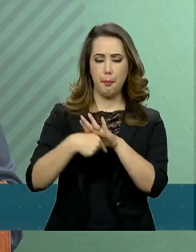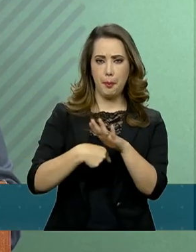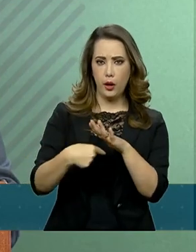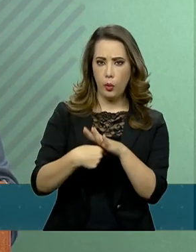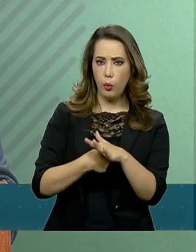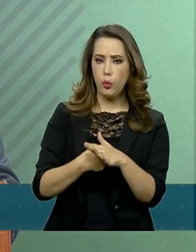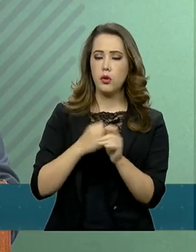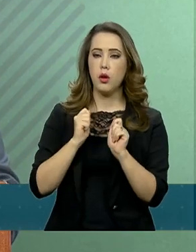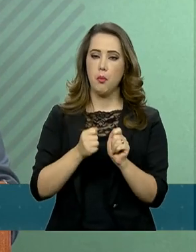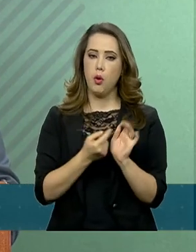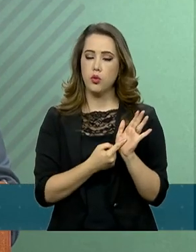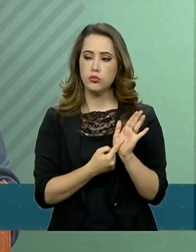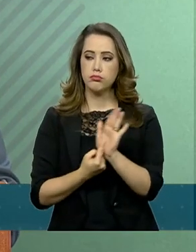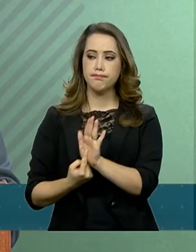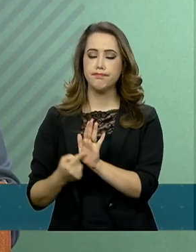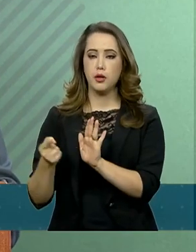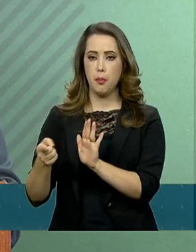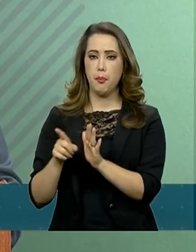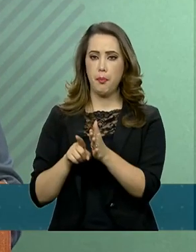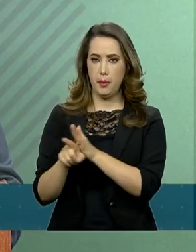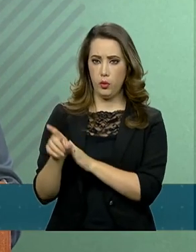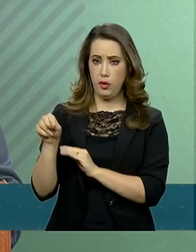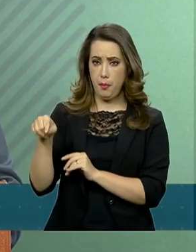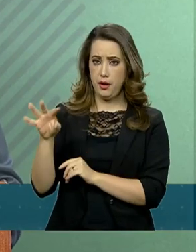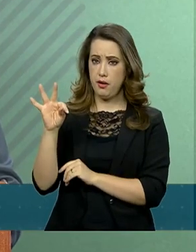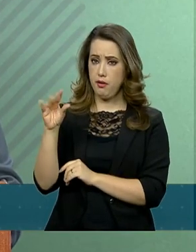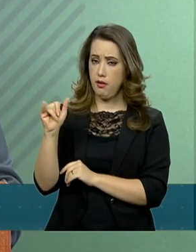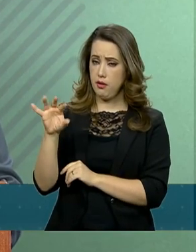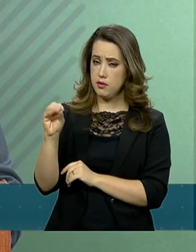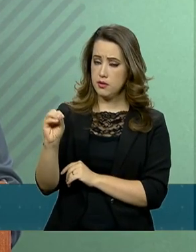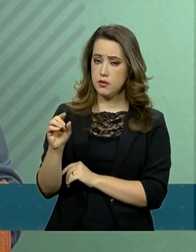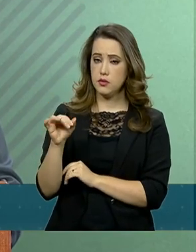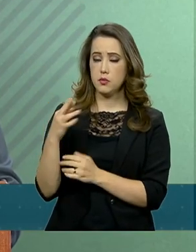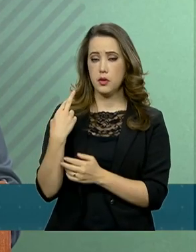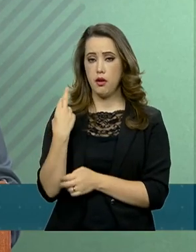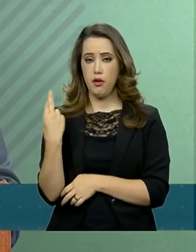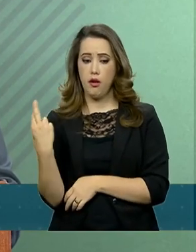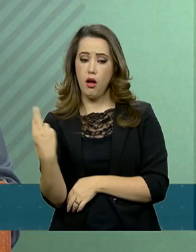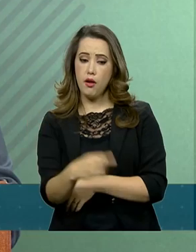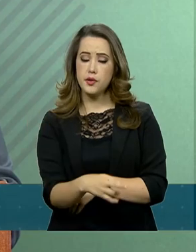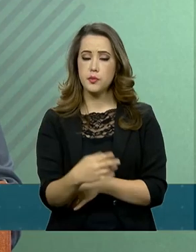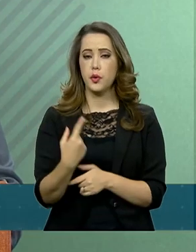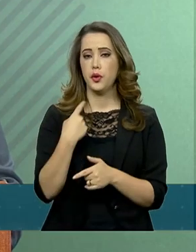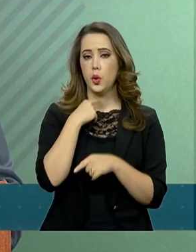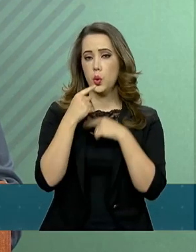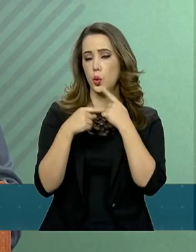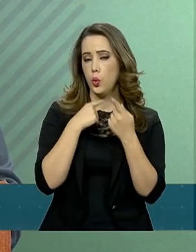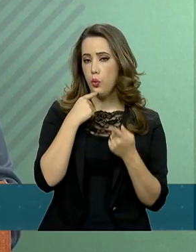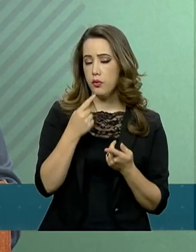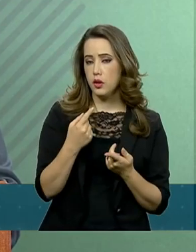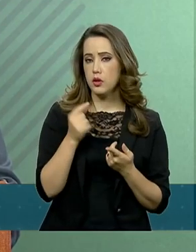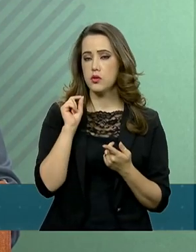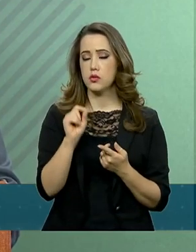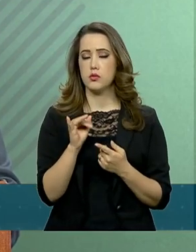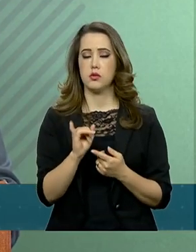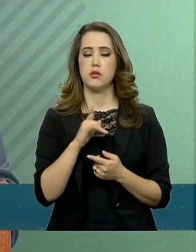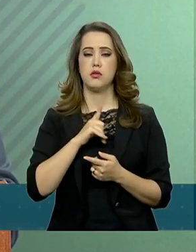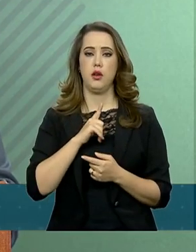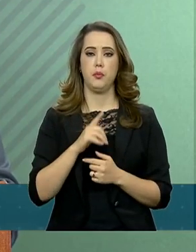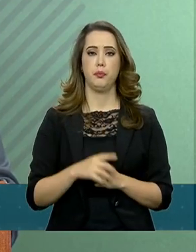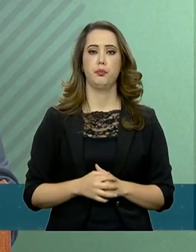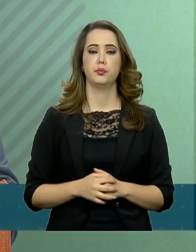dirigidas para licitação de dúvidas que vocês por acaso